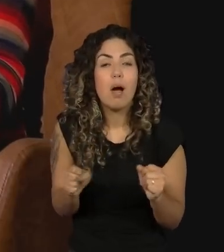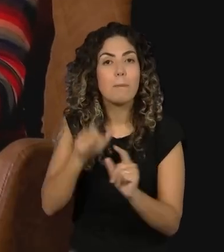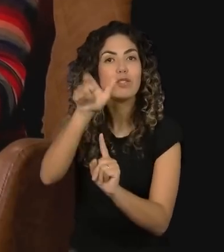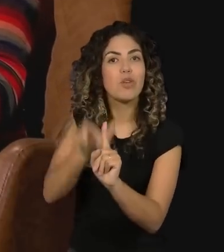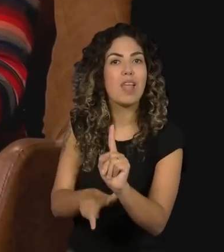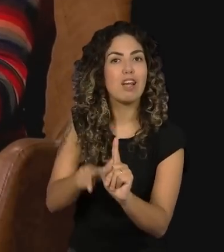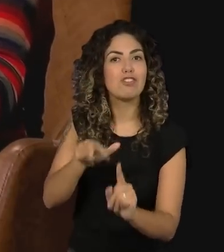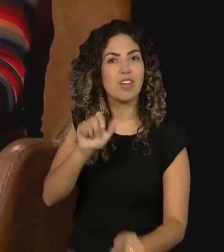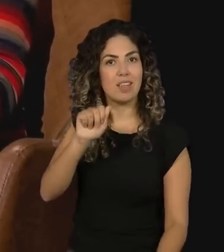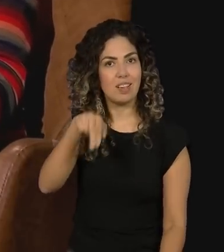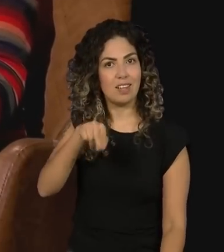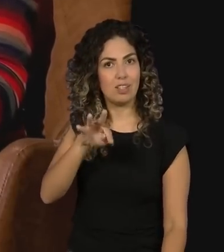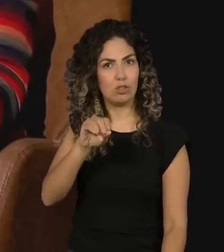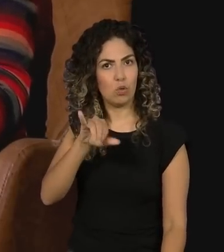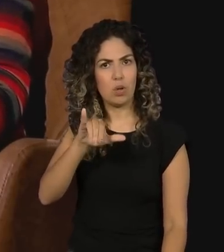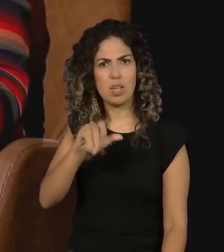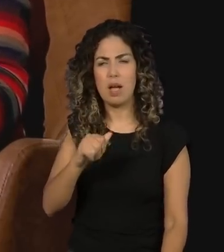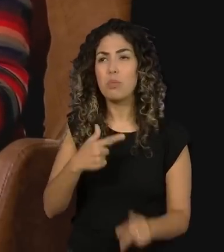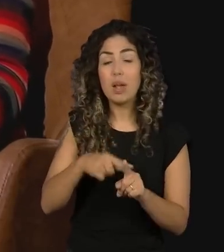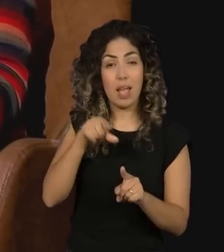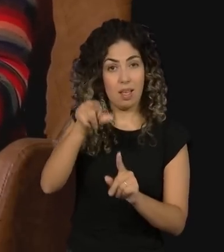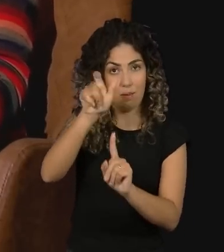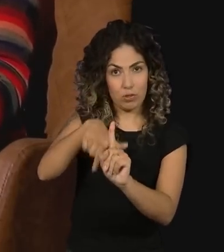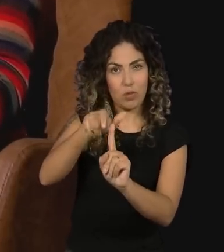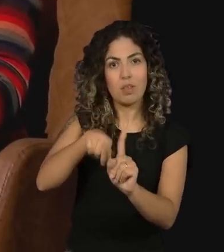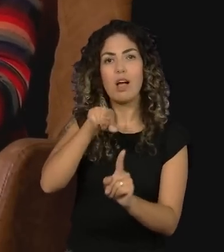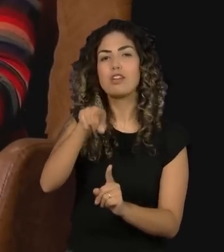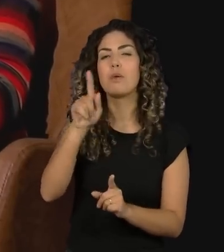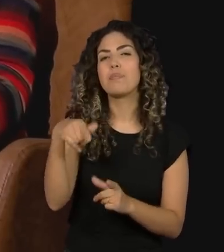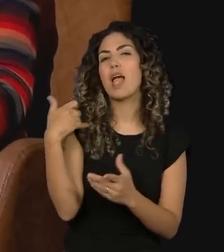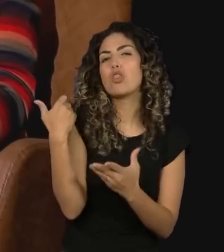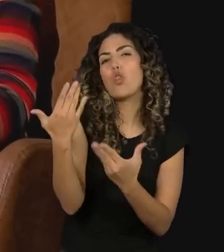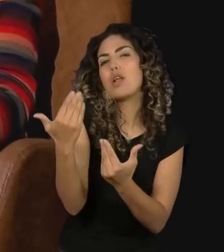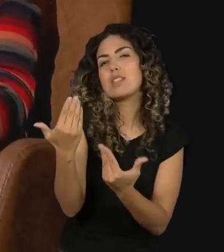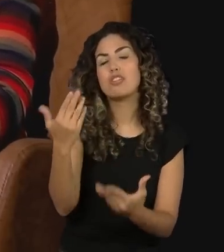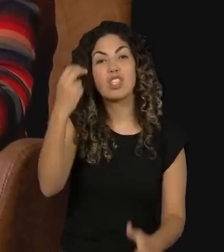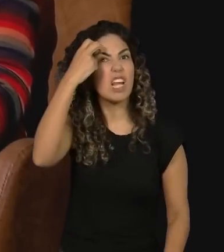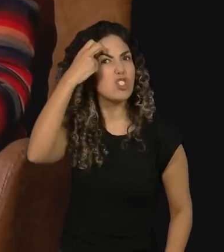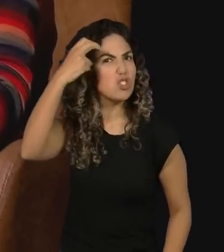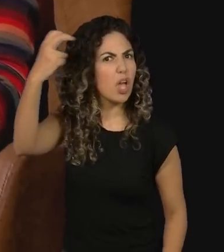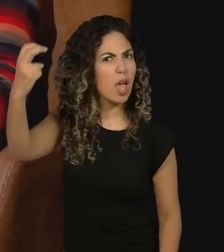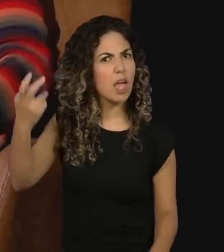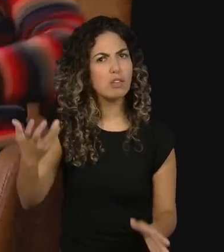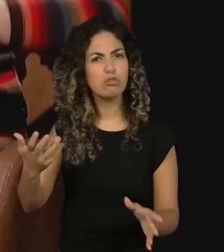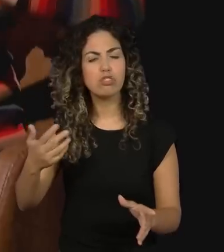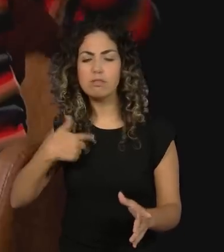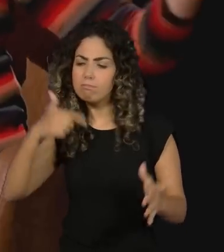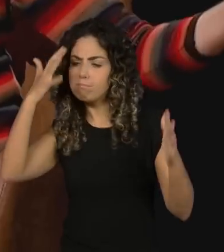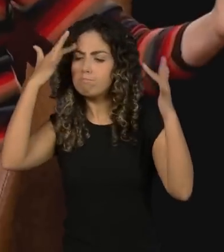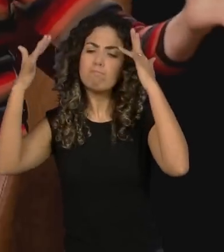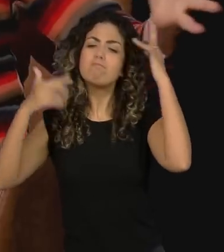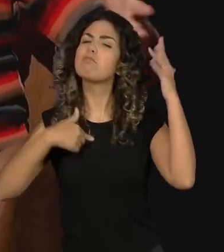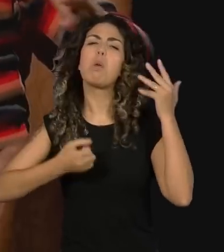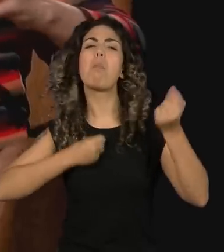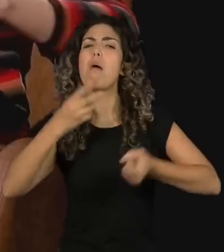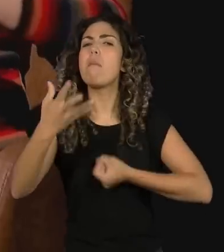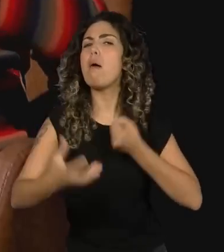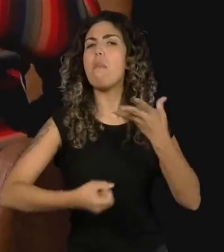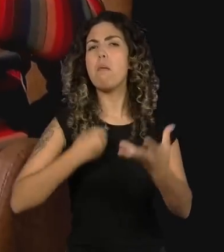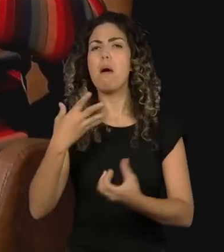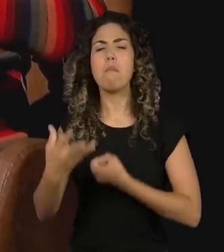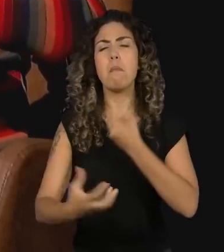Era uma adolescente inteligente, falava tudo que pensava, botava tudo para fora.